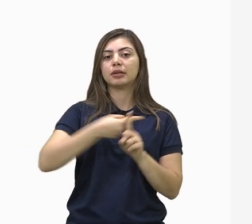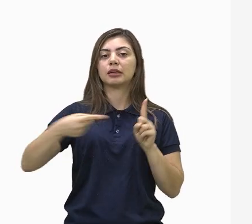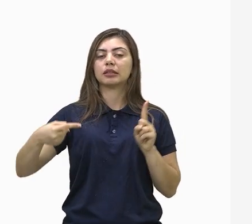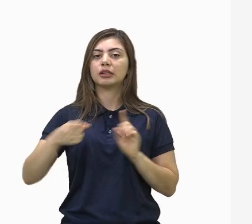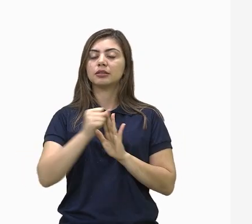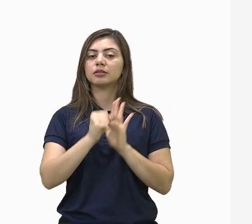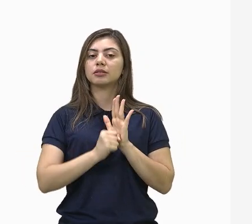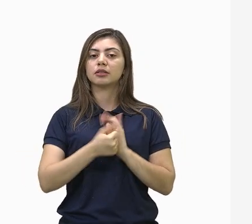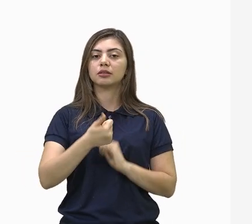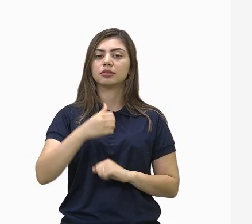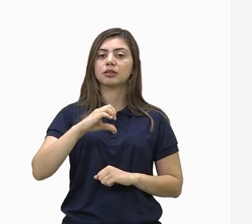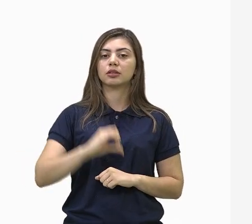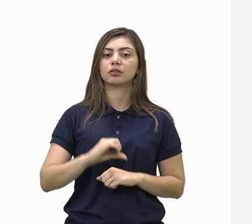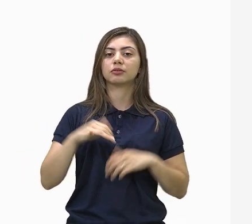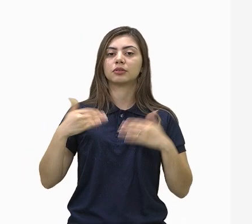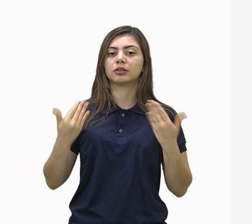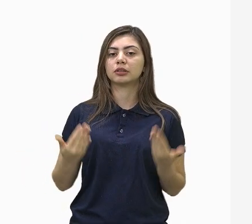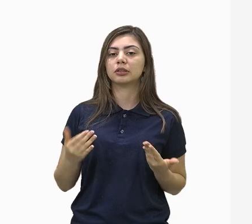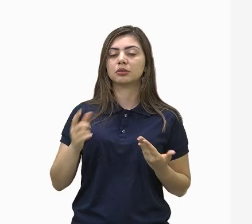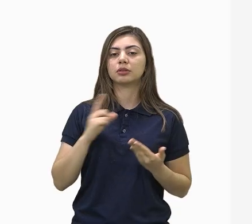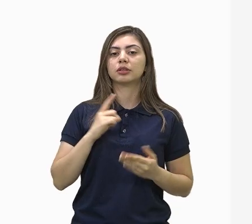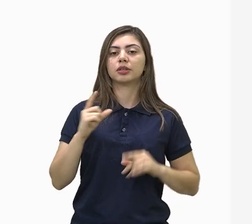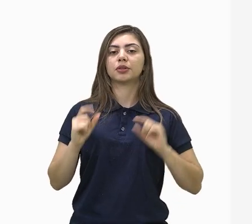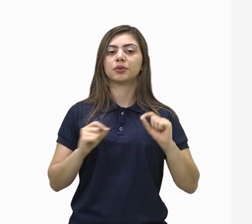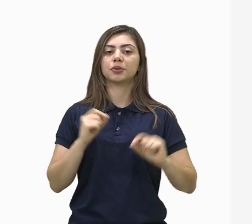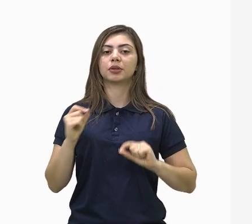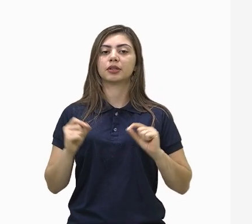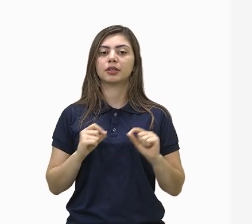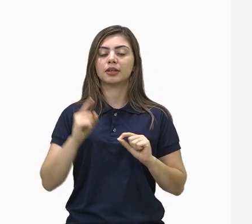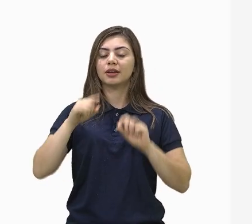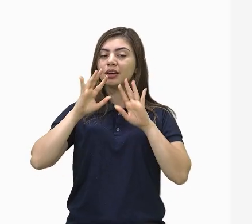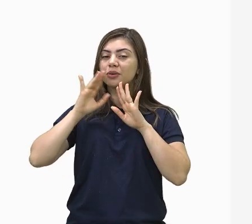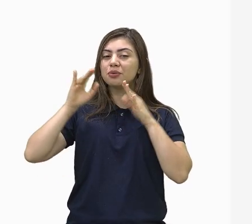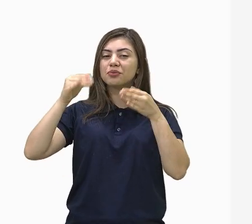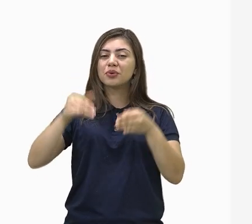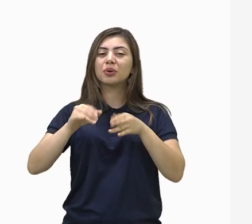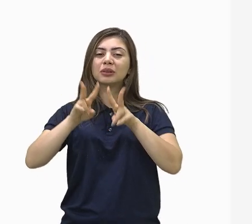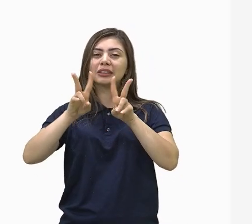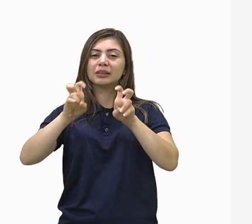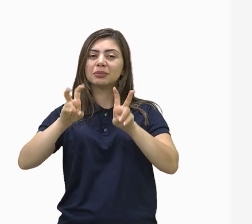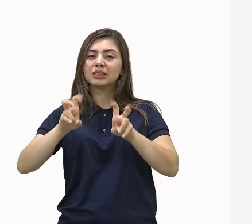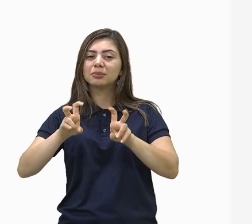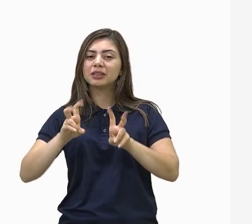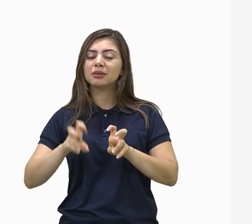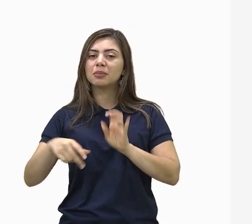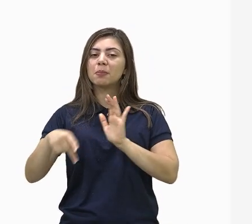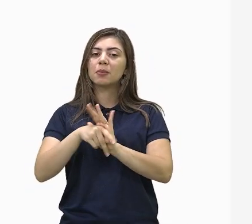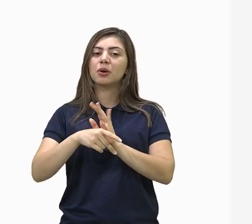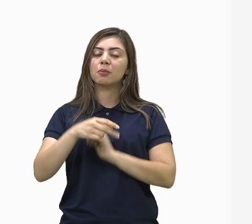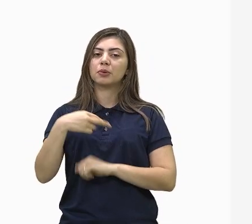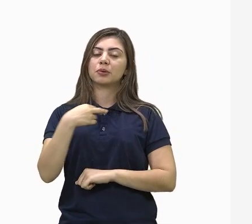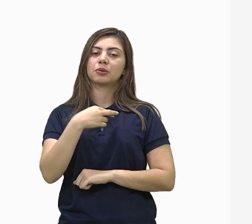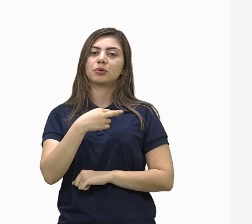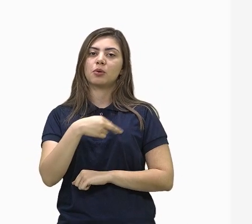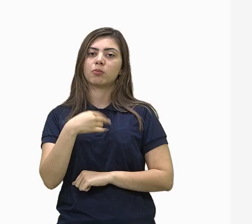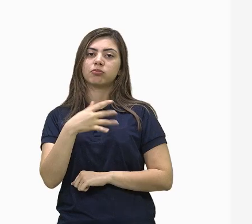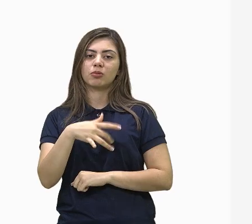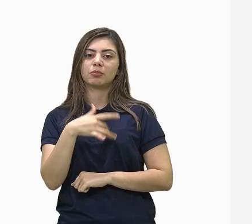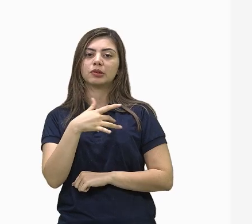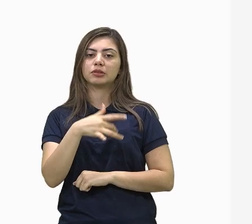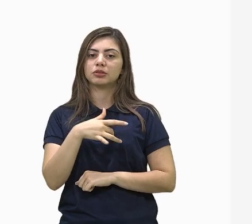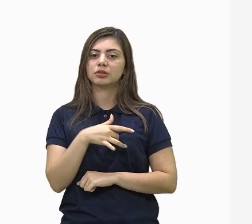XIX, tendo levado a maior intensidade os ideais do